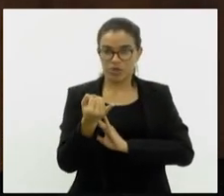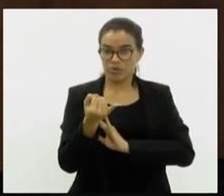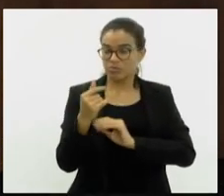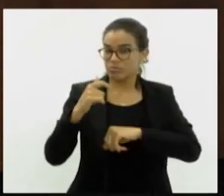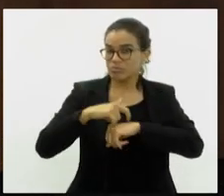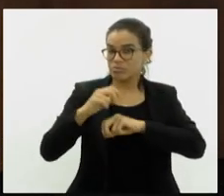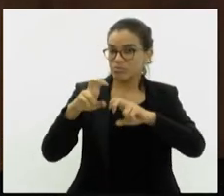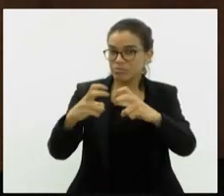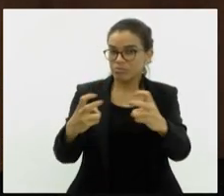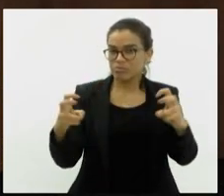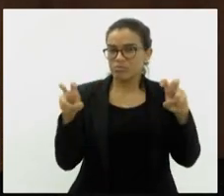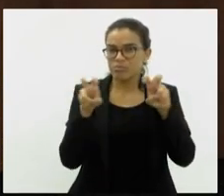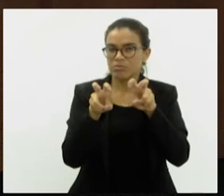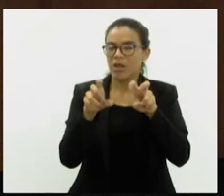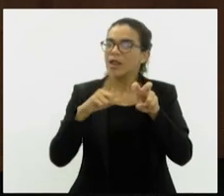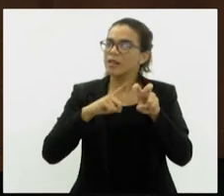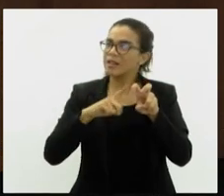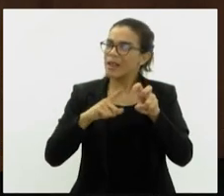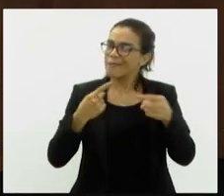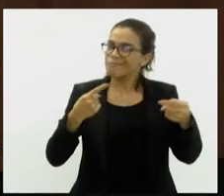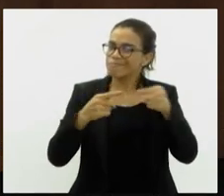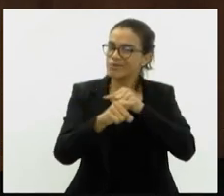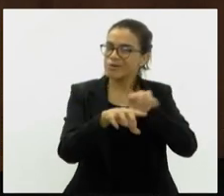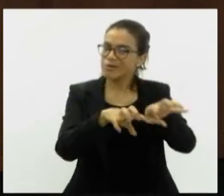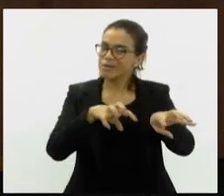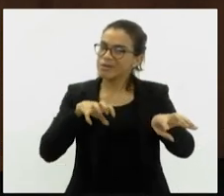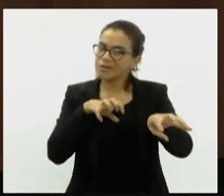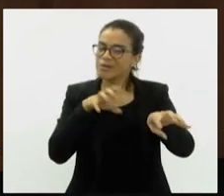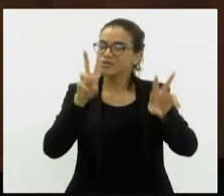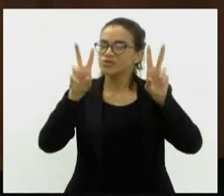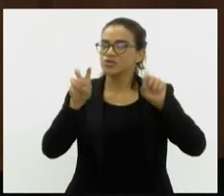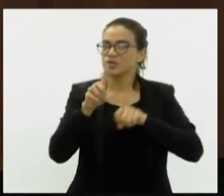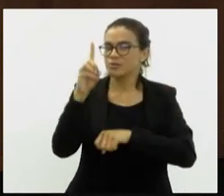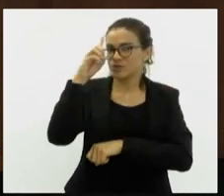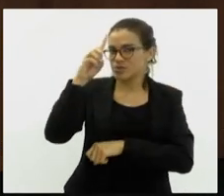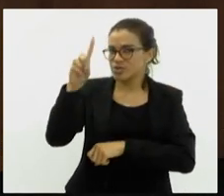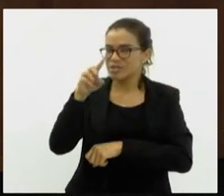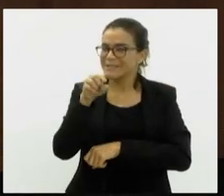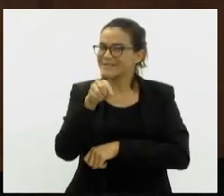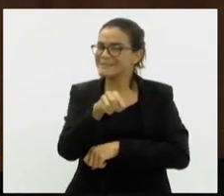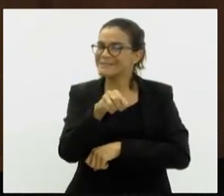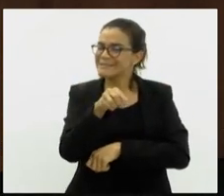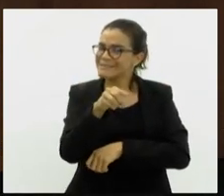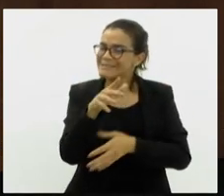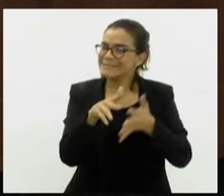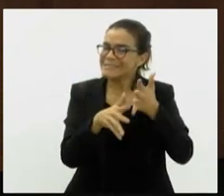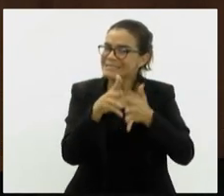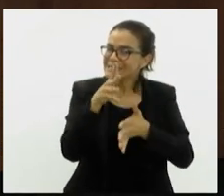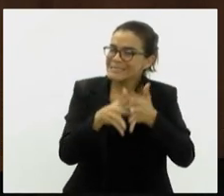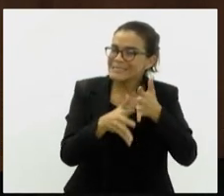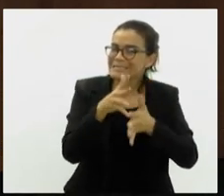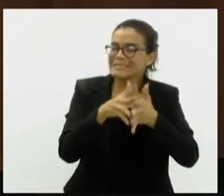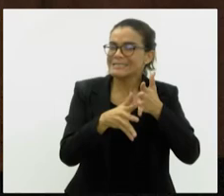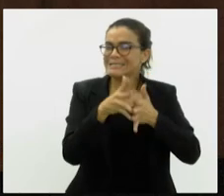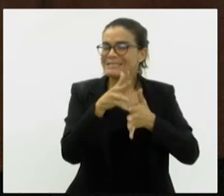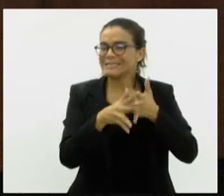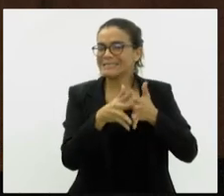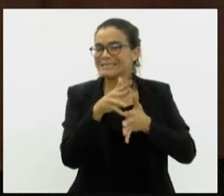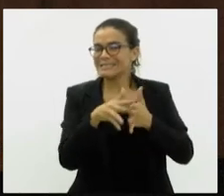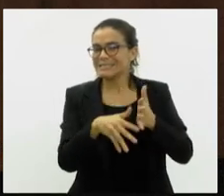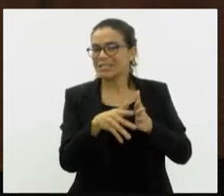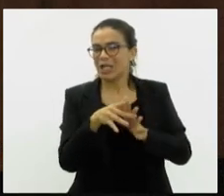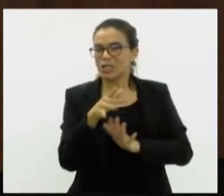tem uma divergência no texto do projeto de lei de datas, e fatalmente isso ensejaria o